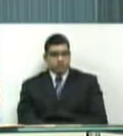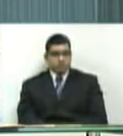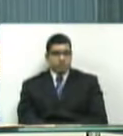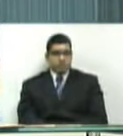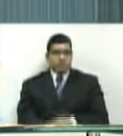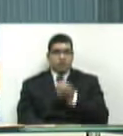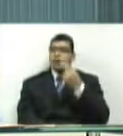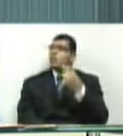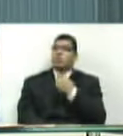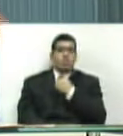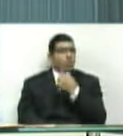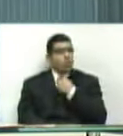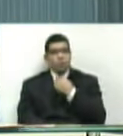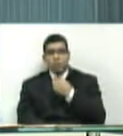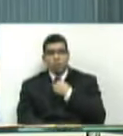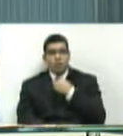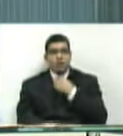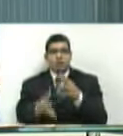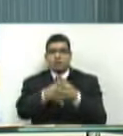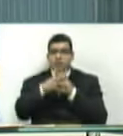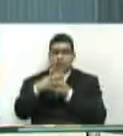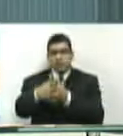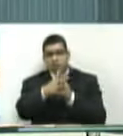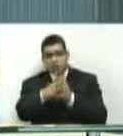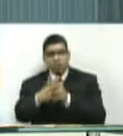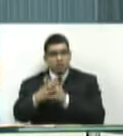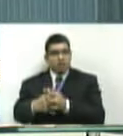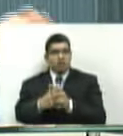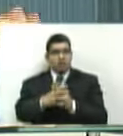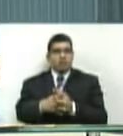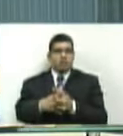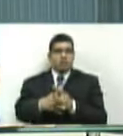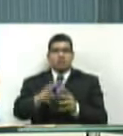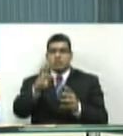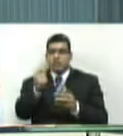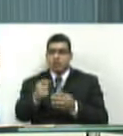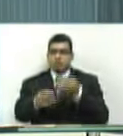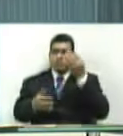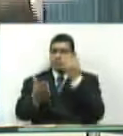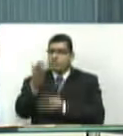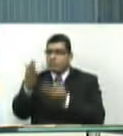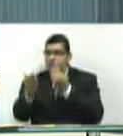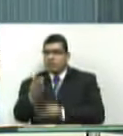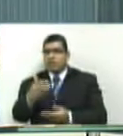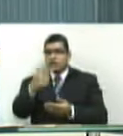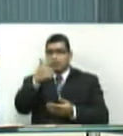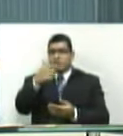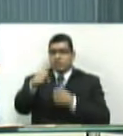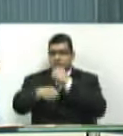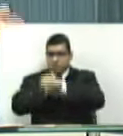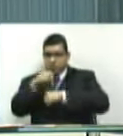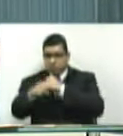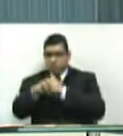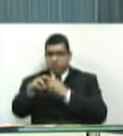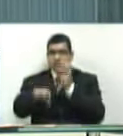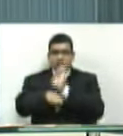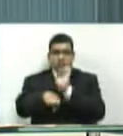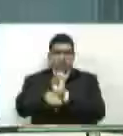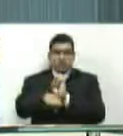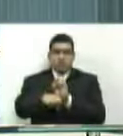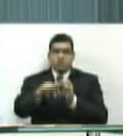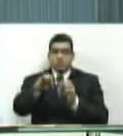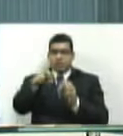Não pode uma atrapalhada gerar um prejuízo de 200 milhões de reais para o Estado e ninguém